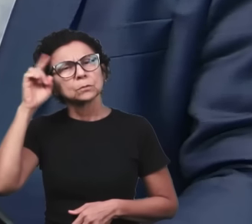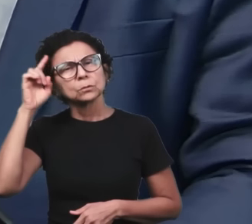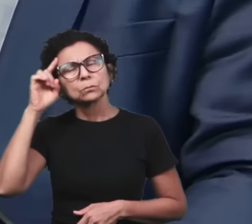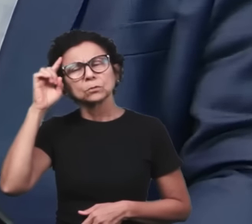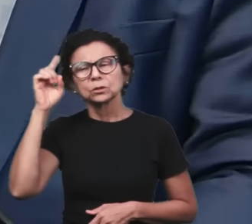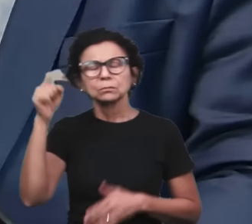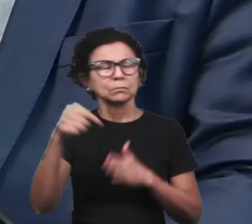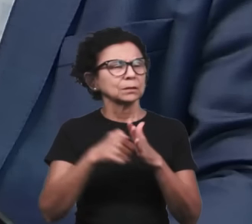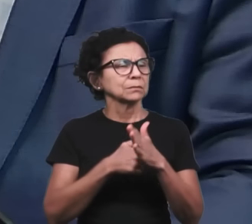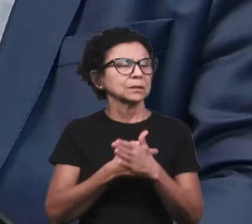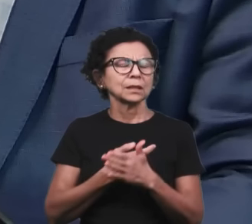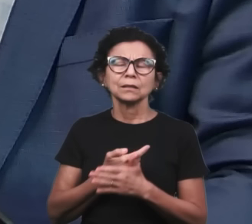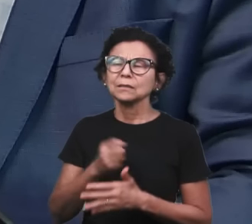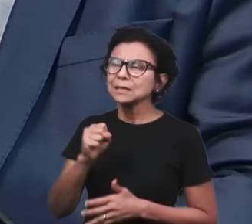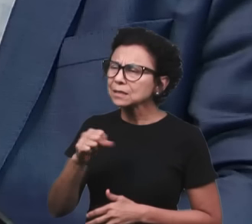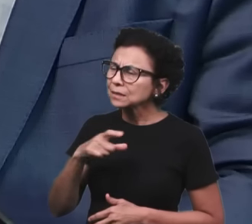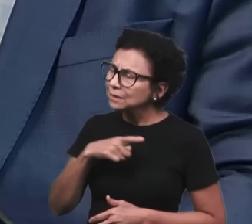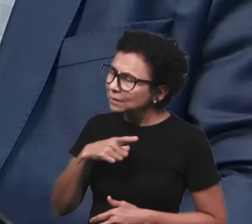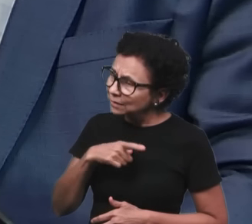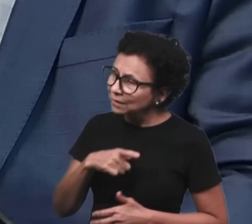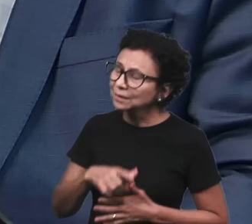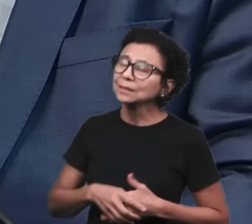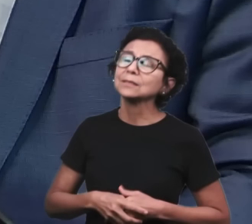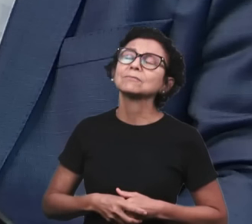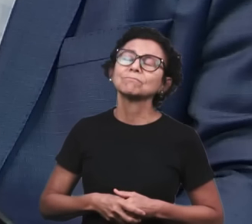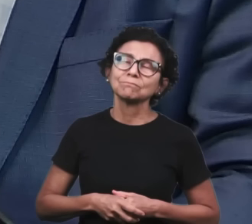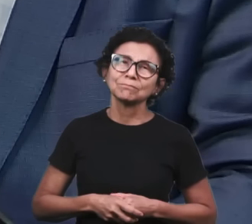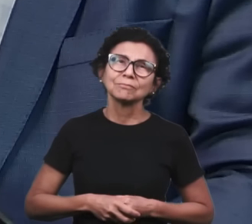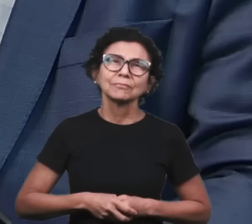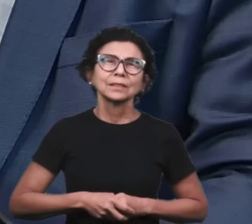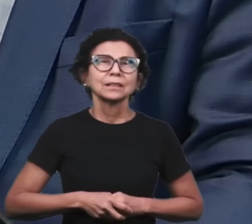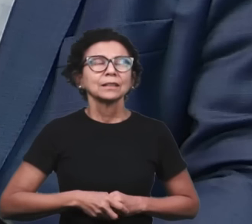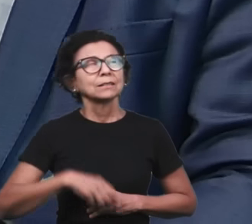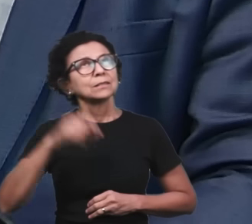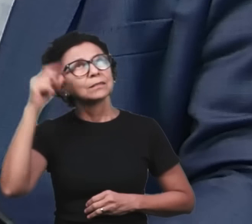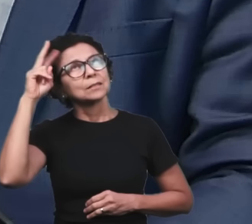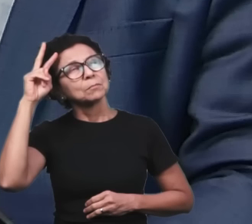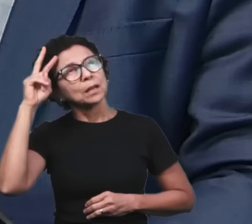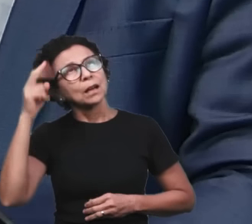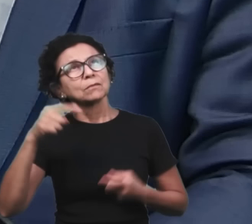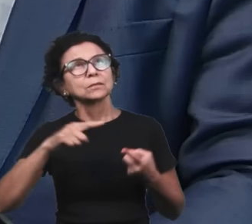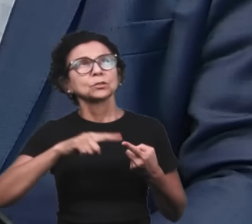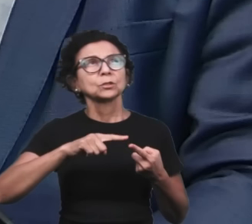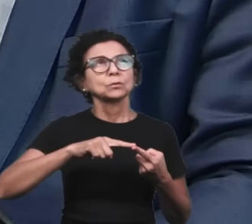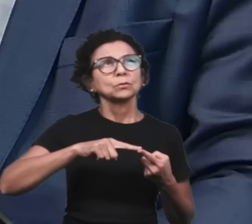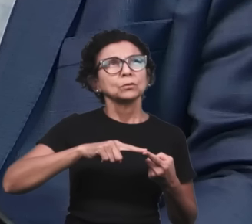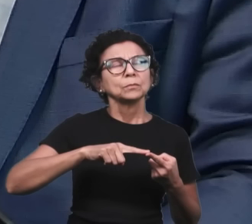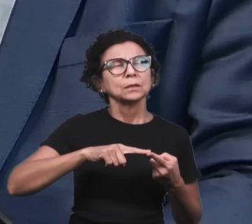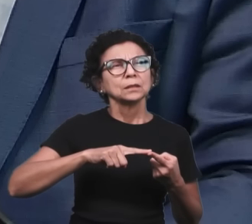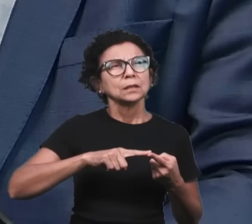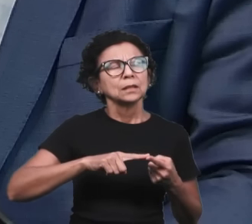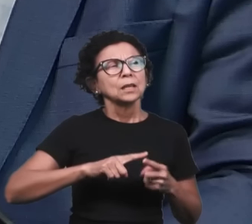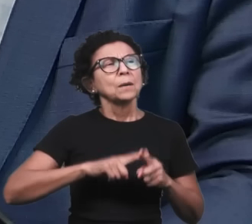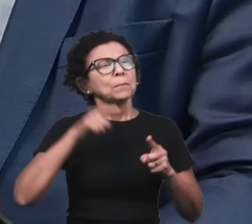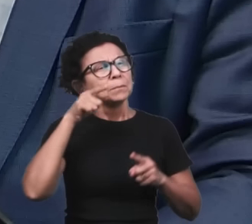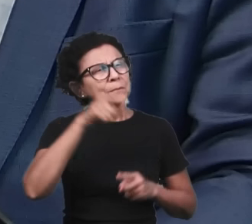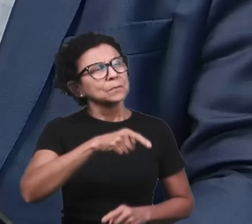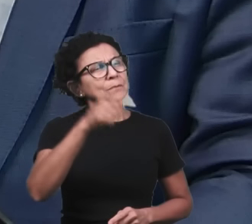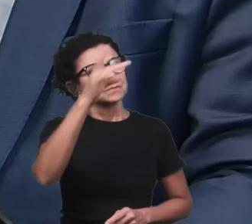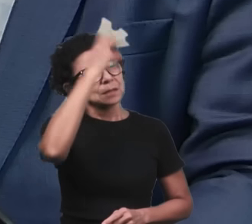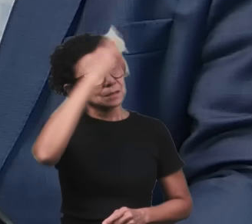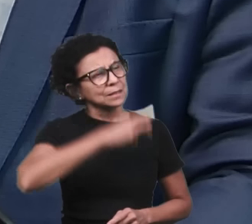falei, eu tenho, né? Eu lembrava de uma. Aí, quando eu falava a uma, eles falavam assim, mas você já foi batizado com o